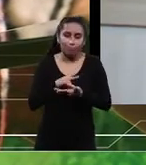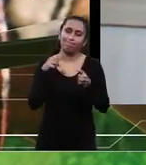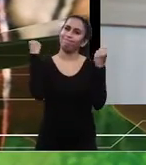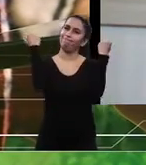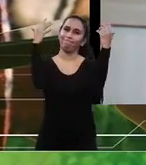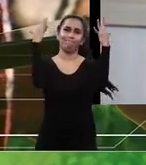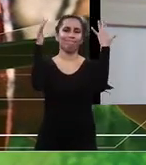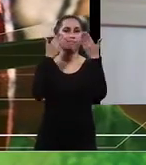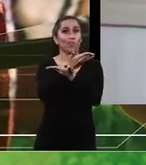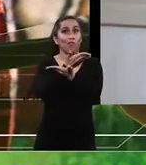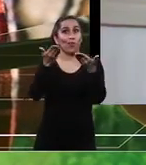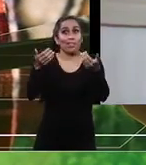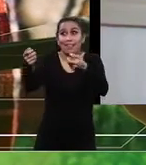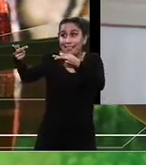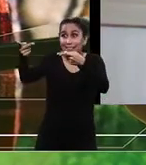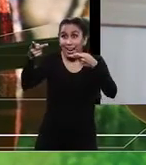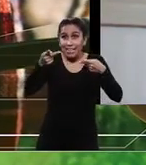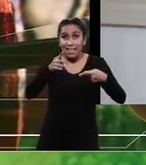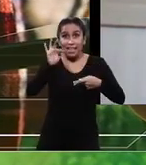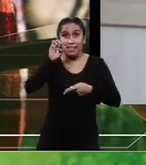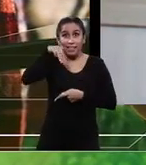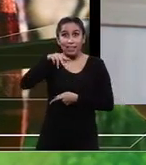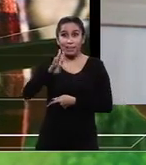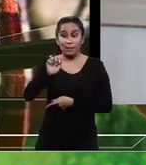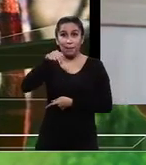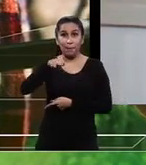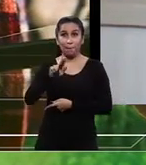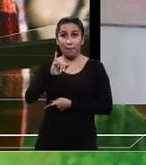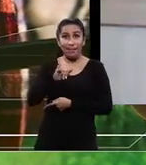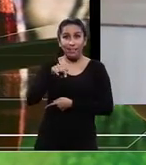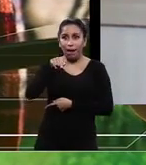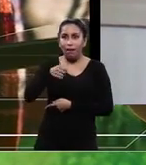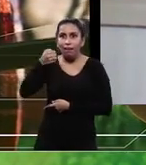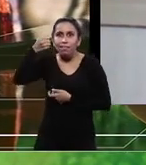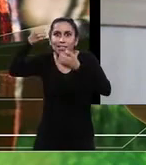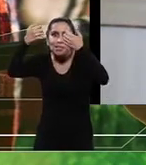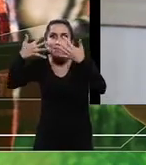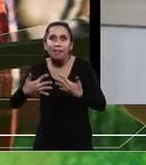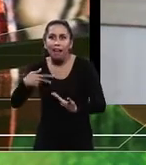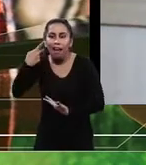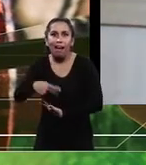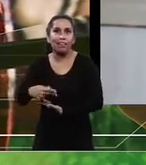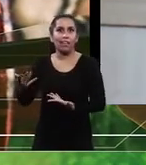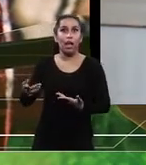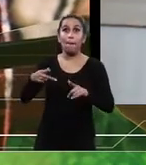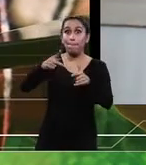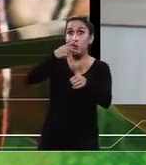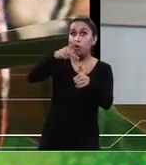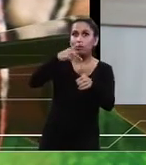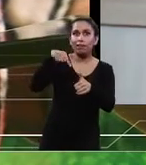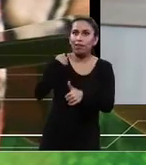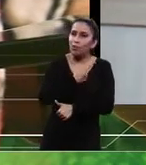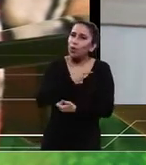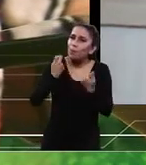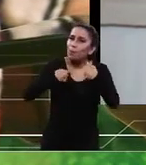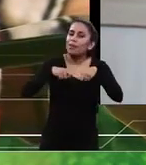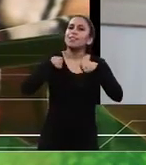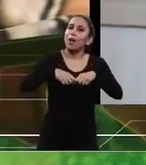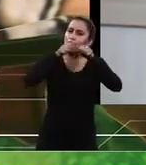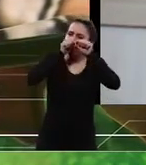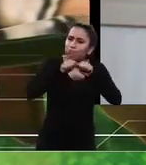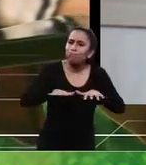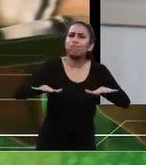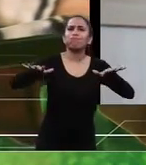ter trazido o tambaqui aí para a sua palestra, porque é a proteína que nós também precisamos fazer com que chegue aí